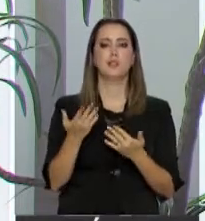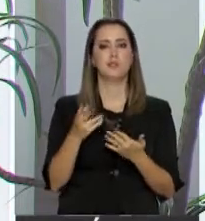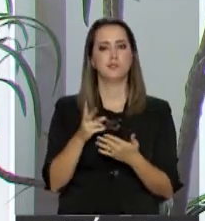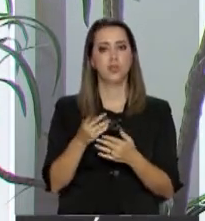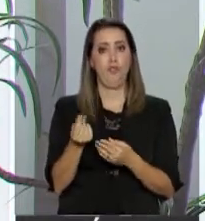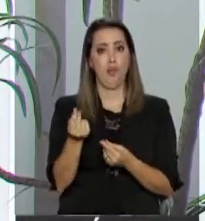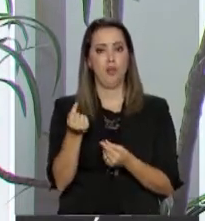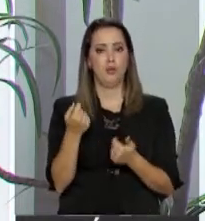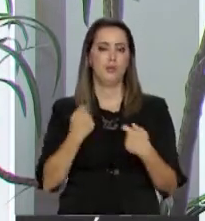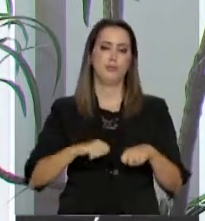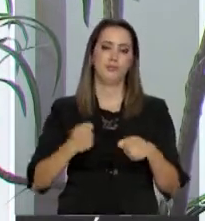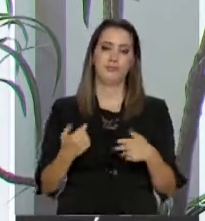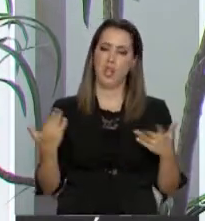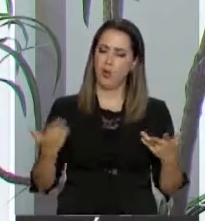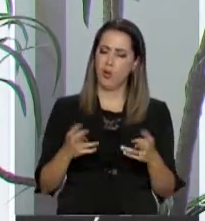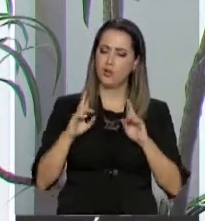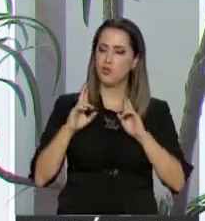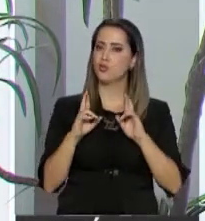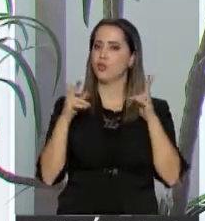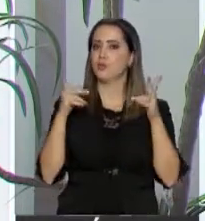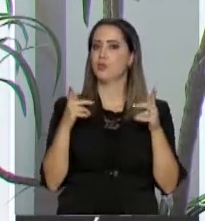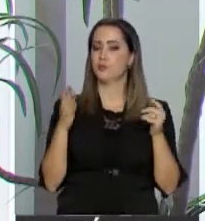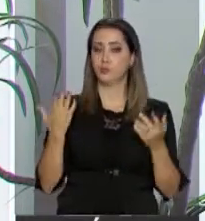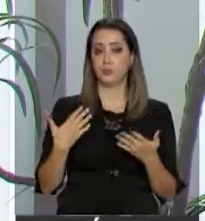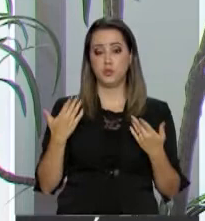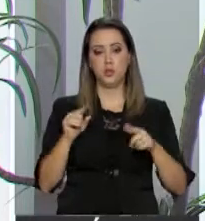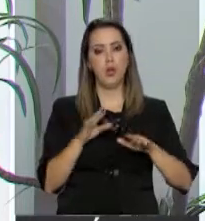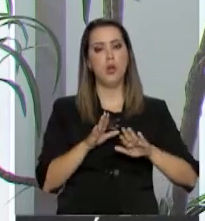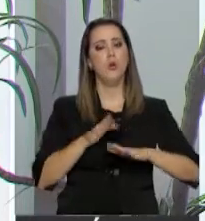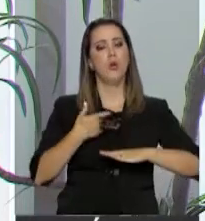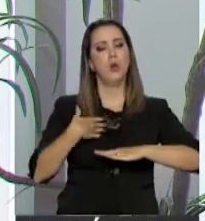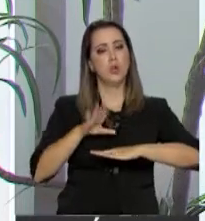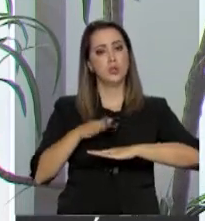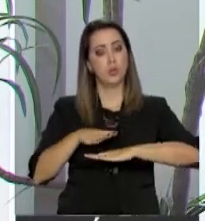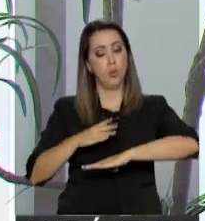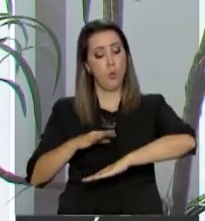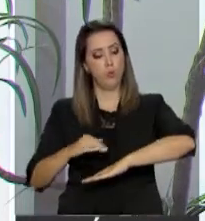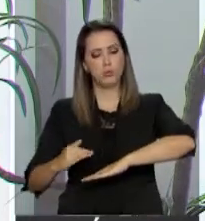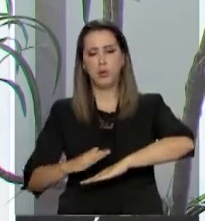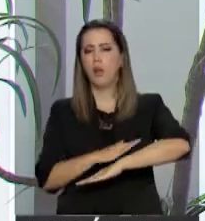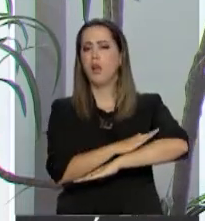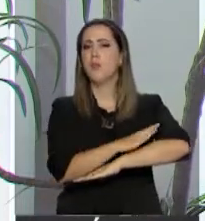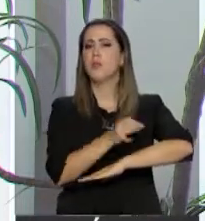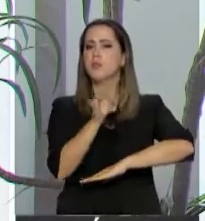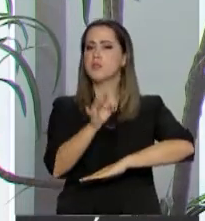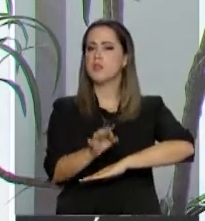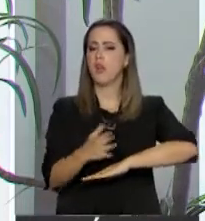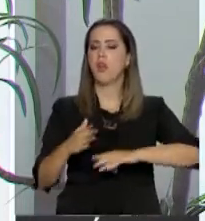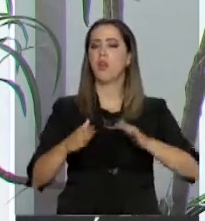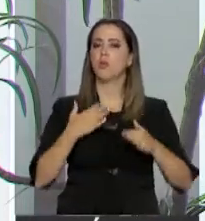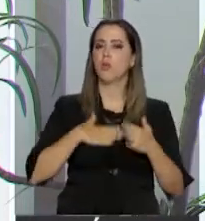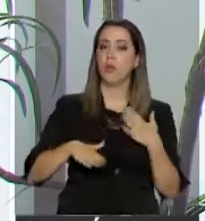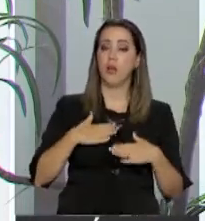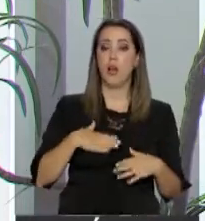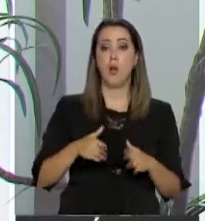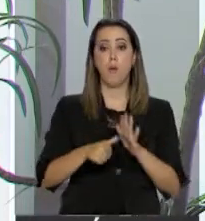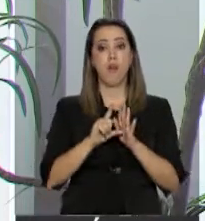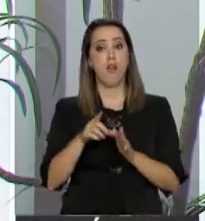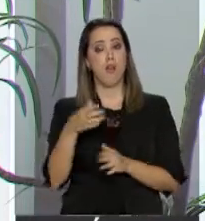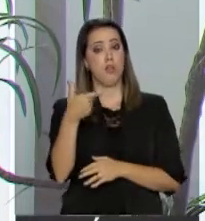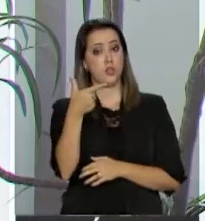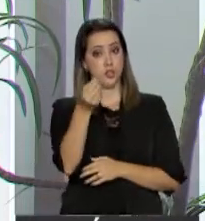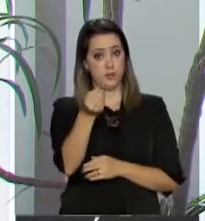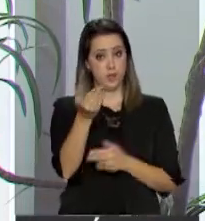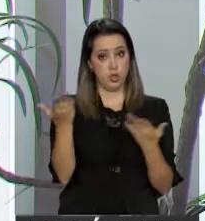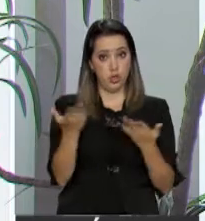faixa agora não agora é uma rampa suave em vez de 20 faixas são só 6 portanto não muda